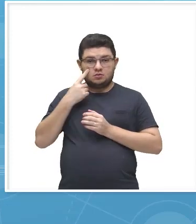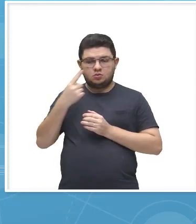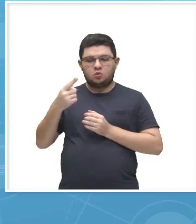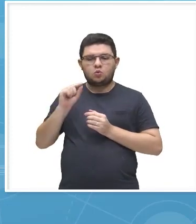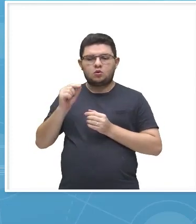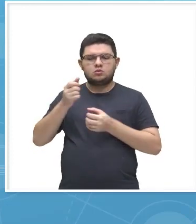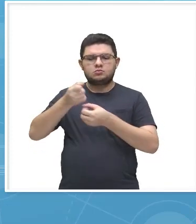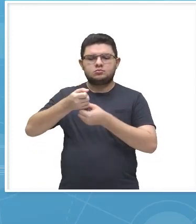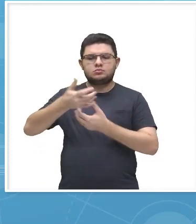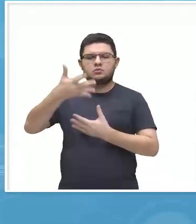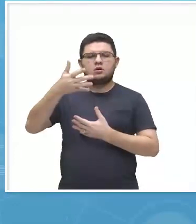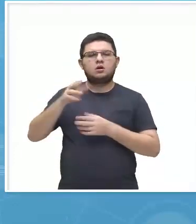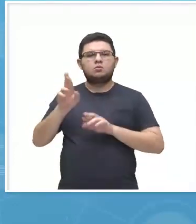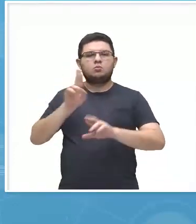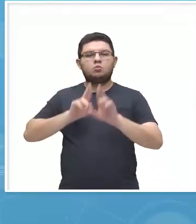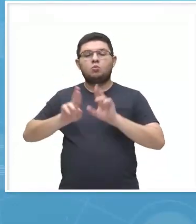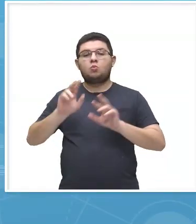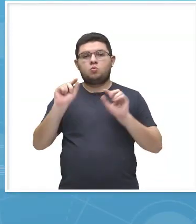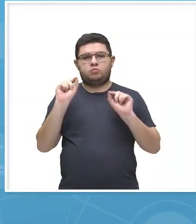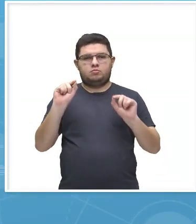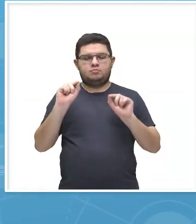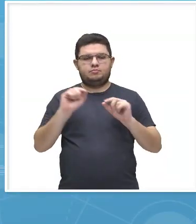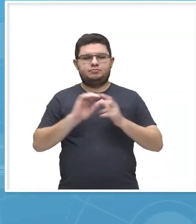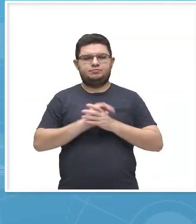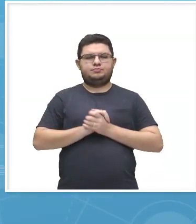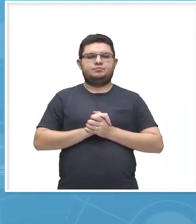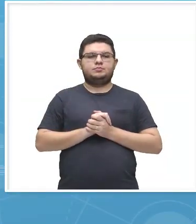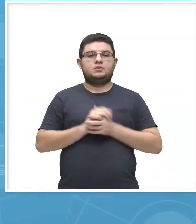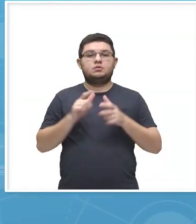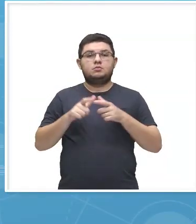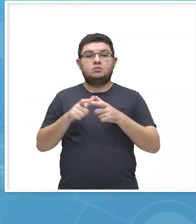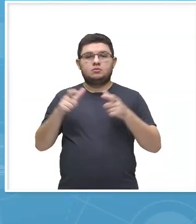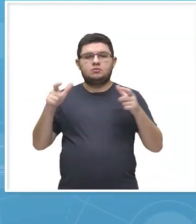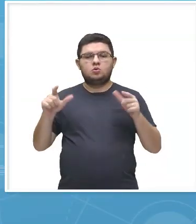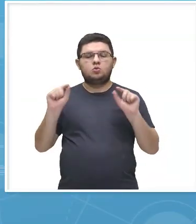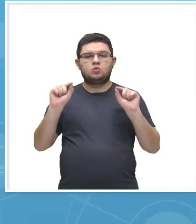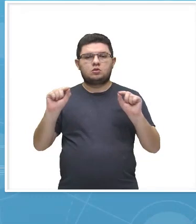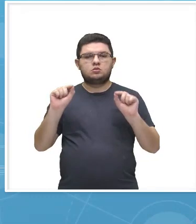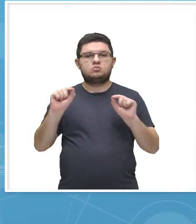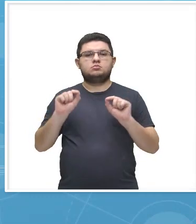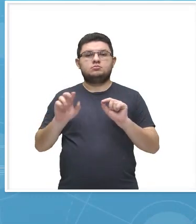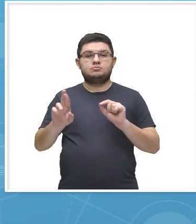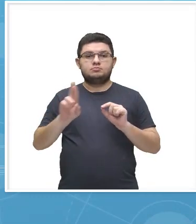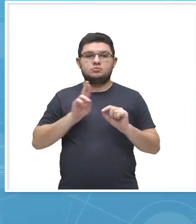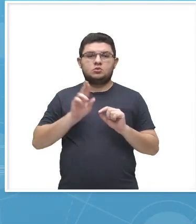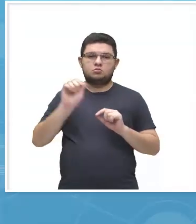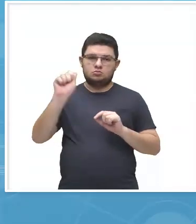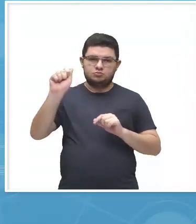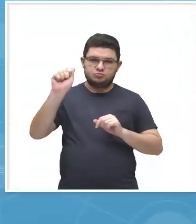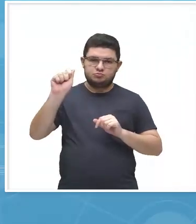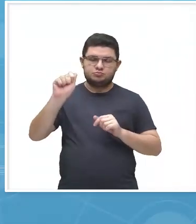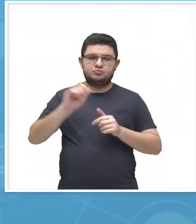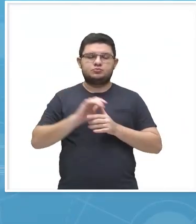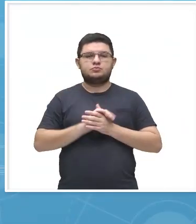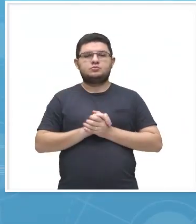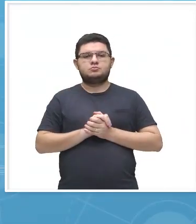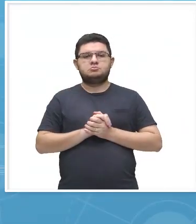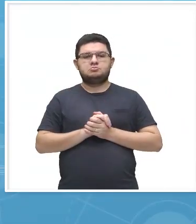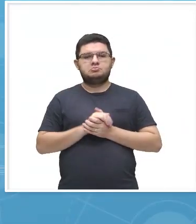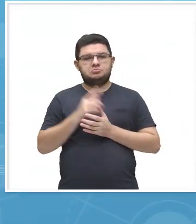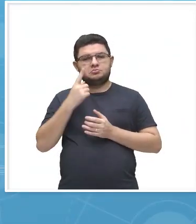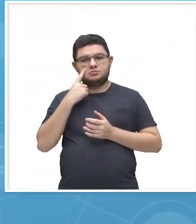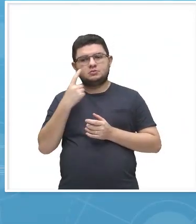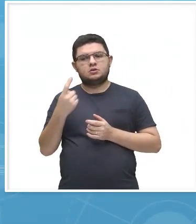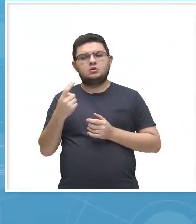o povo tá respondendo né A maioria tá respondendo a lar e certo muito